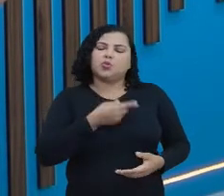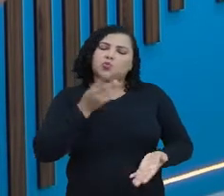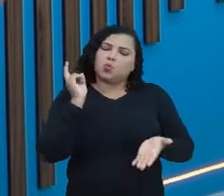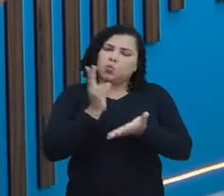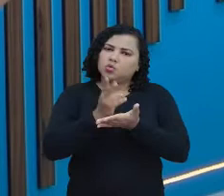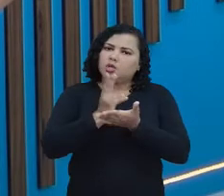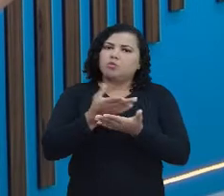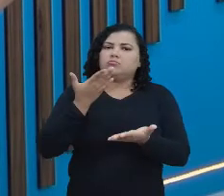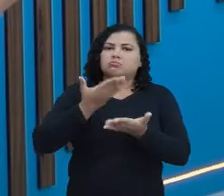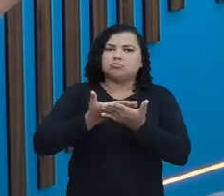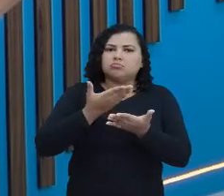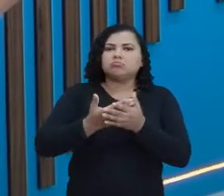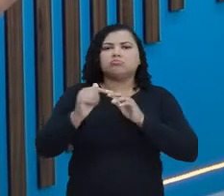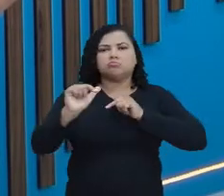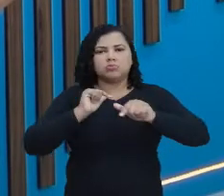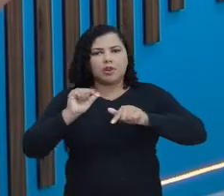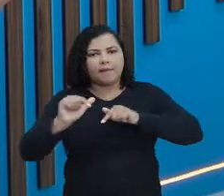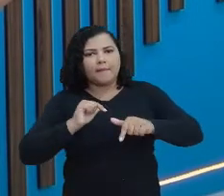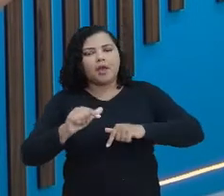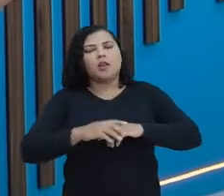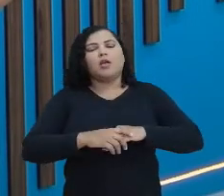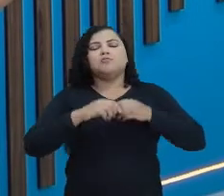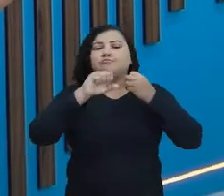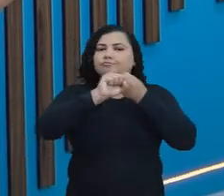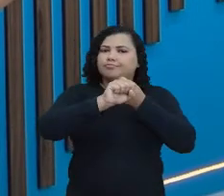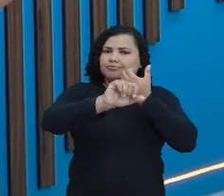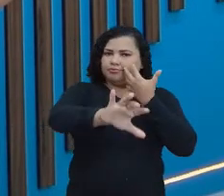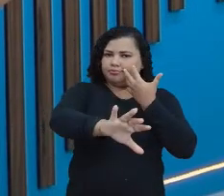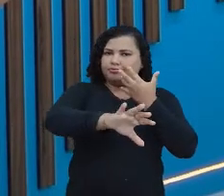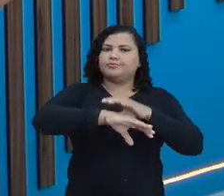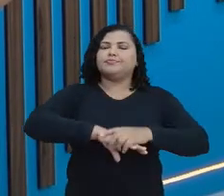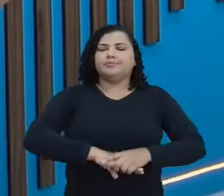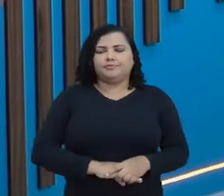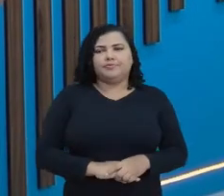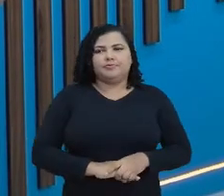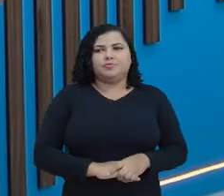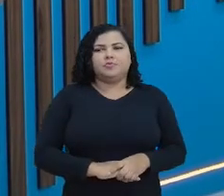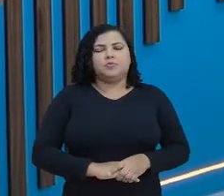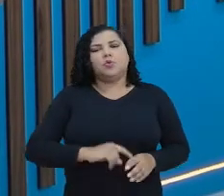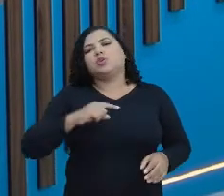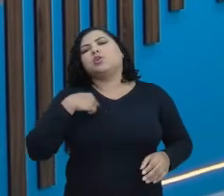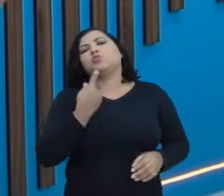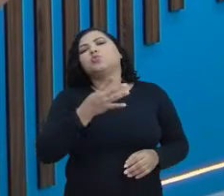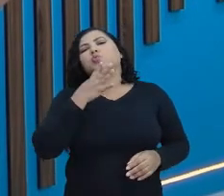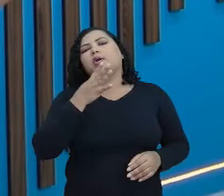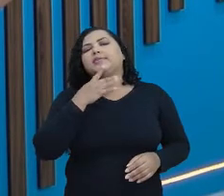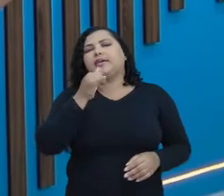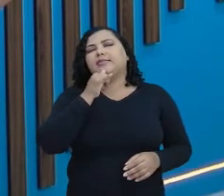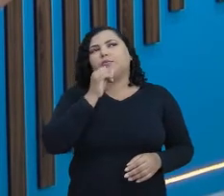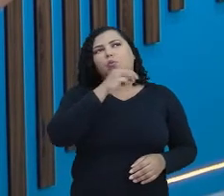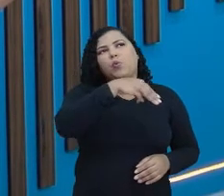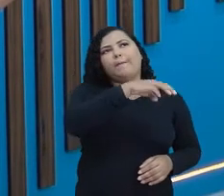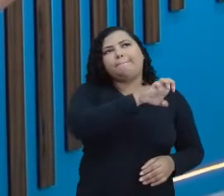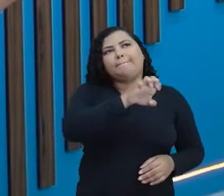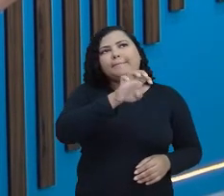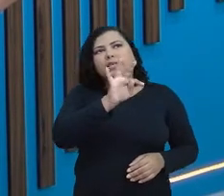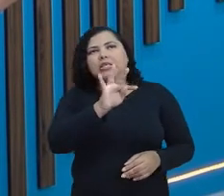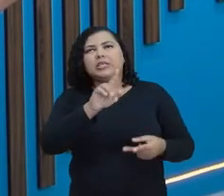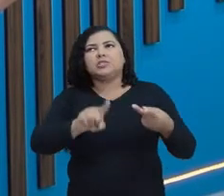continuasse o quê? Estudando, trabalhando à distância. Então, o que a gente conhece hoje como Meeting,